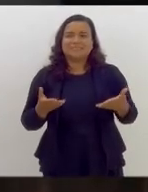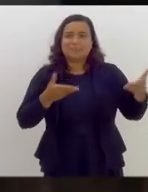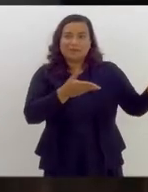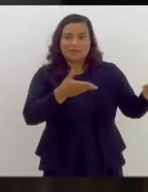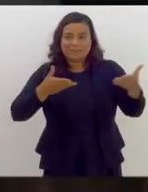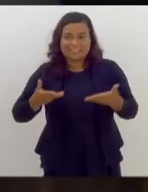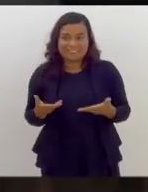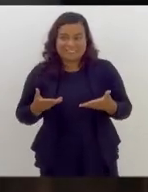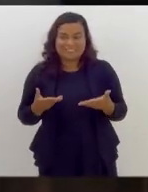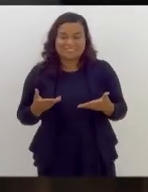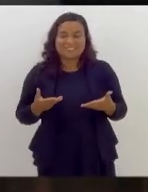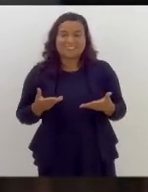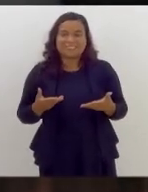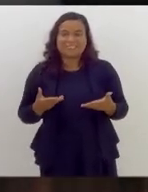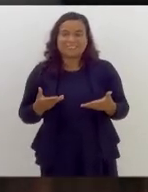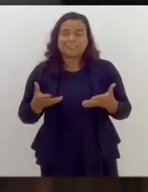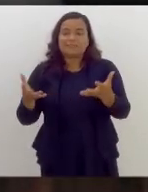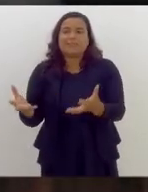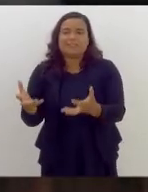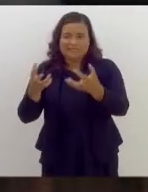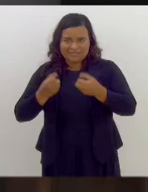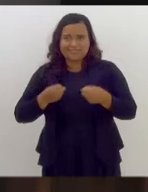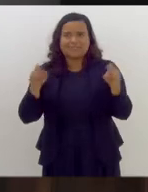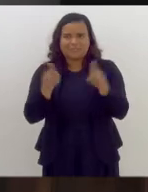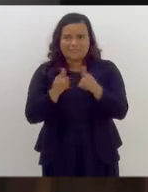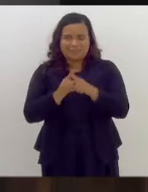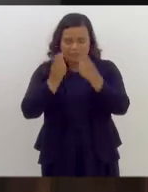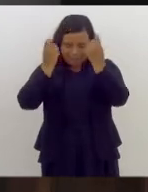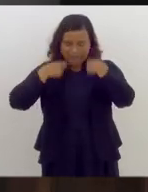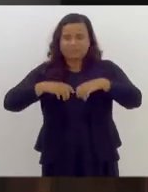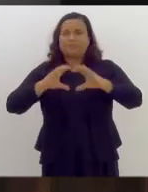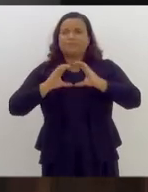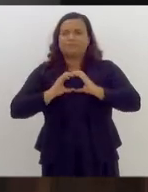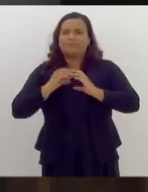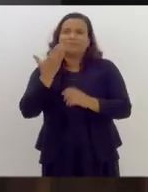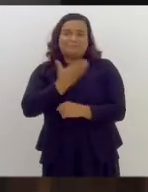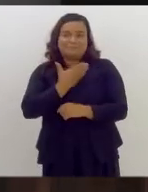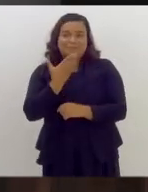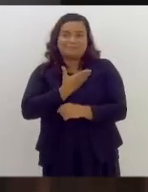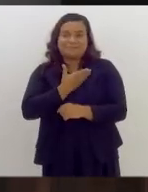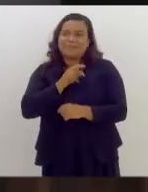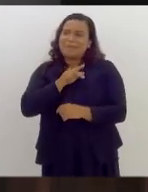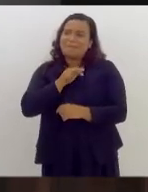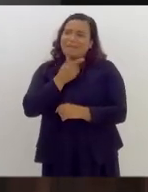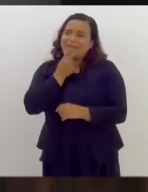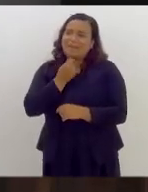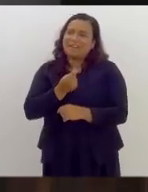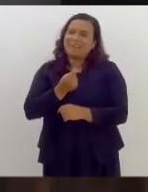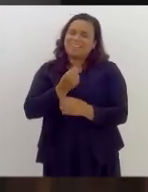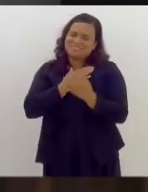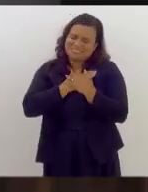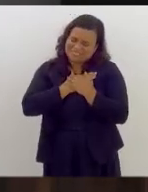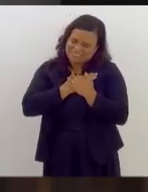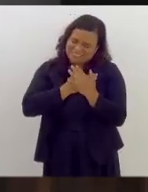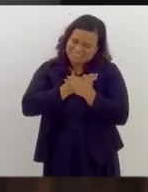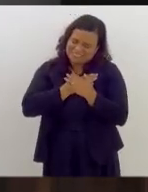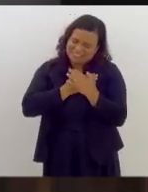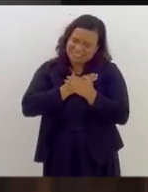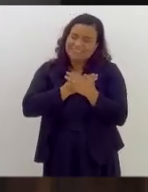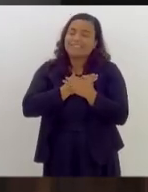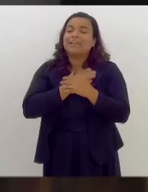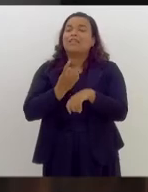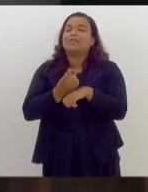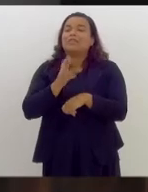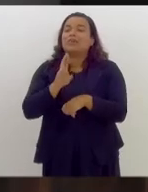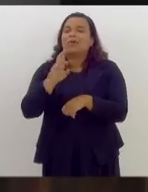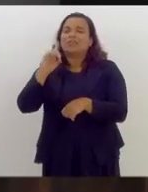convidar para receber a medalha o meu amigo, meu irmão, o doutor Milton Siqueira, delegado